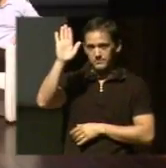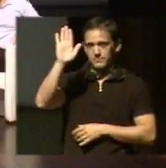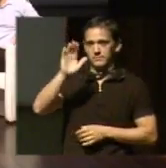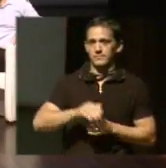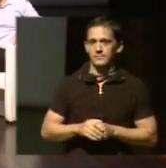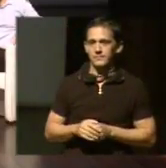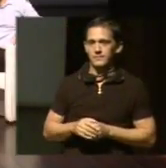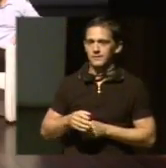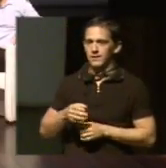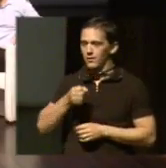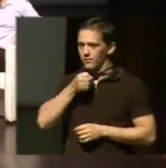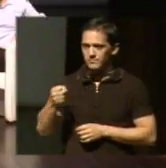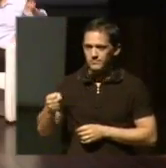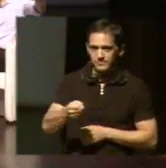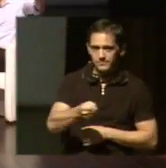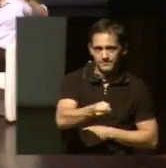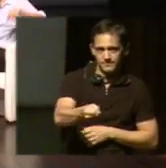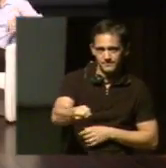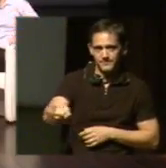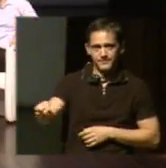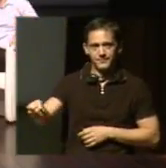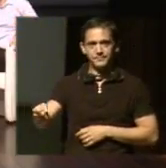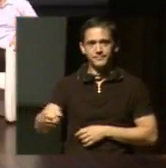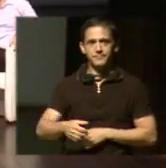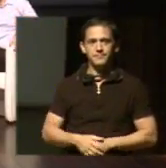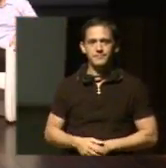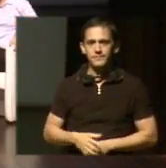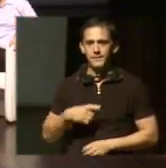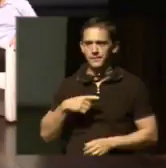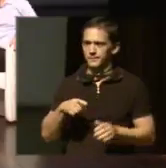leva o microfone até vocês aí. Temos uma pergunta.